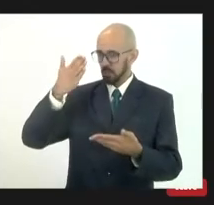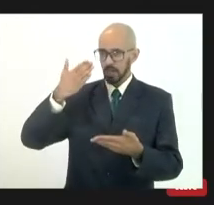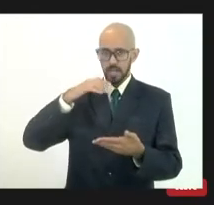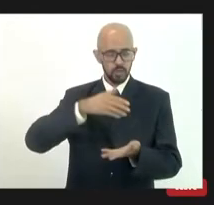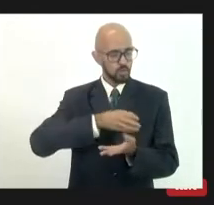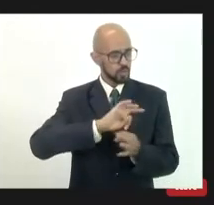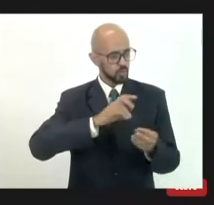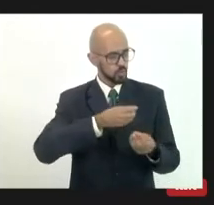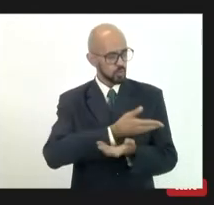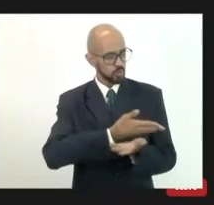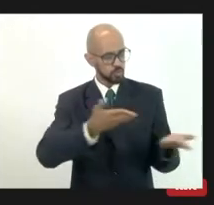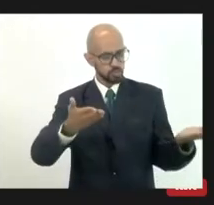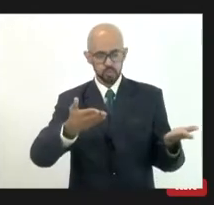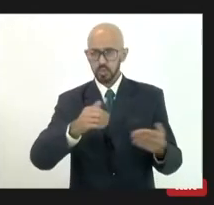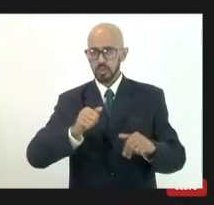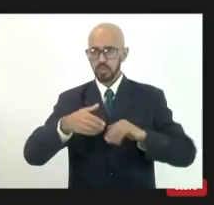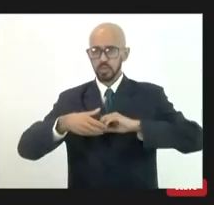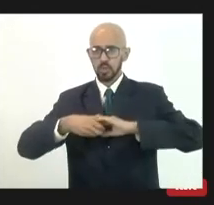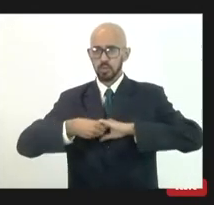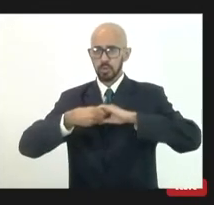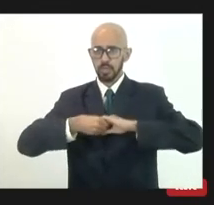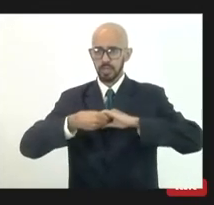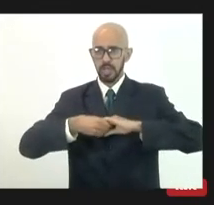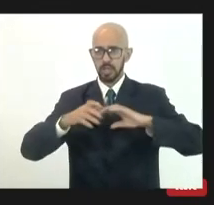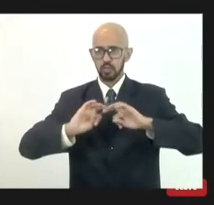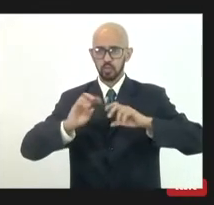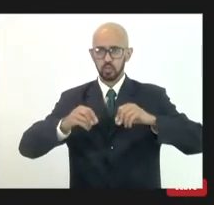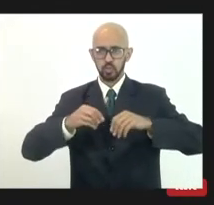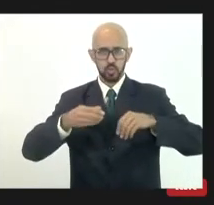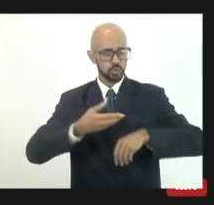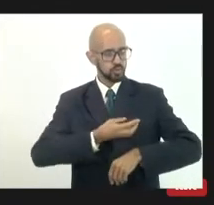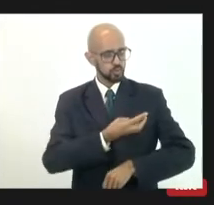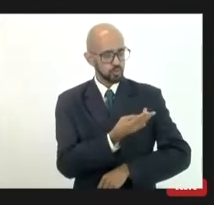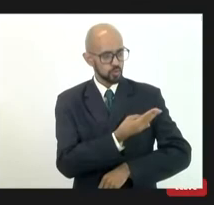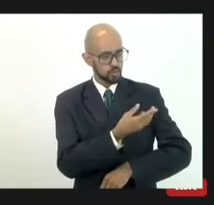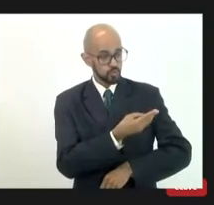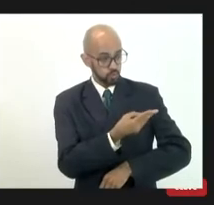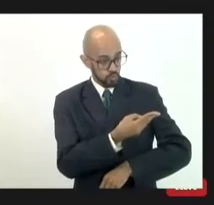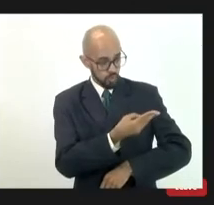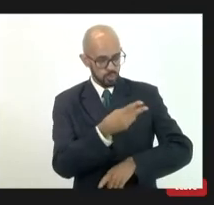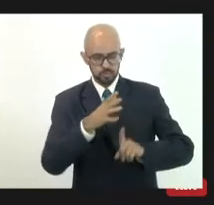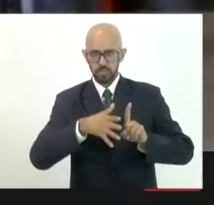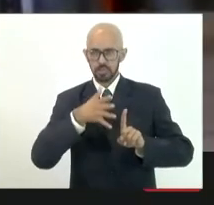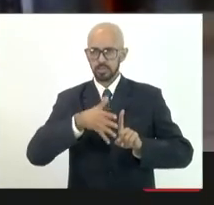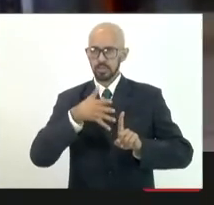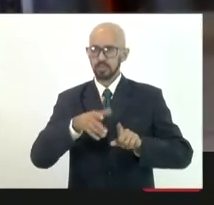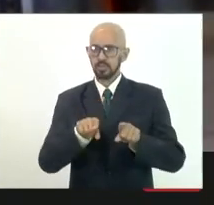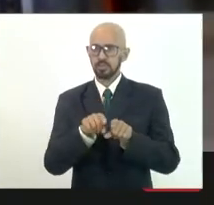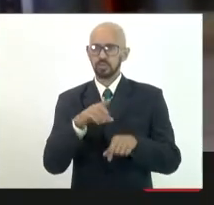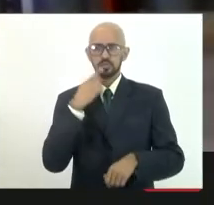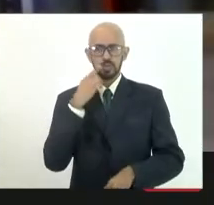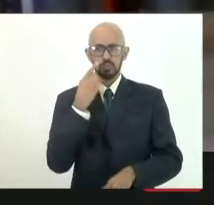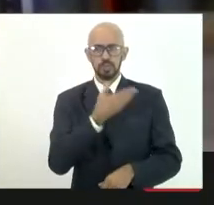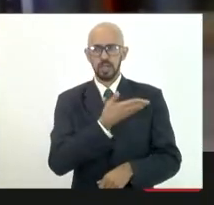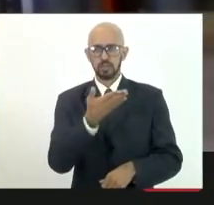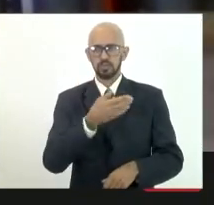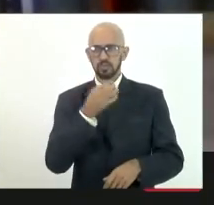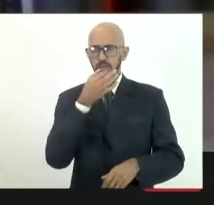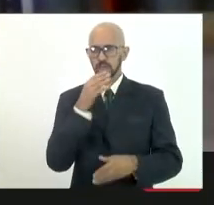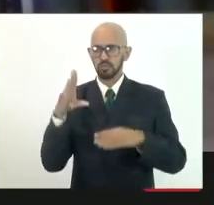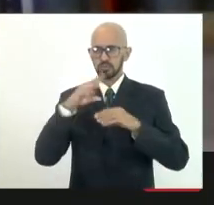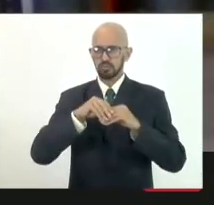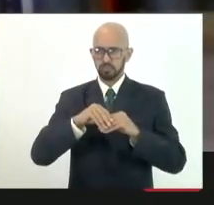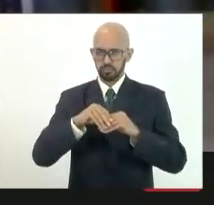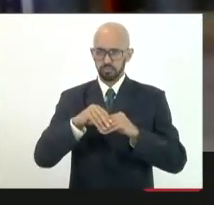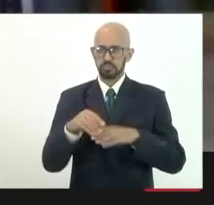saudar os demais companheiros aqui de mesa, né, saudar os deputados e deputadas pelas observações e dizer que